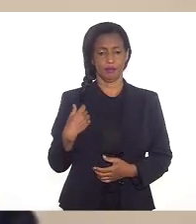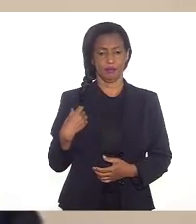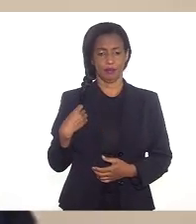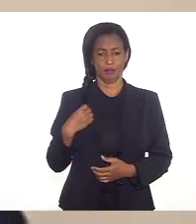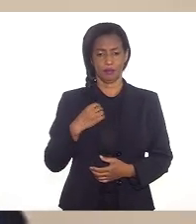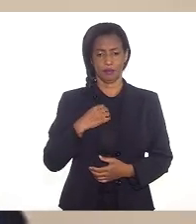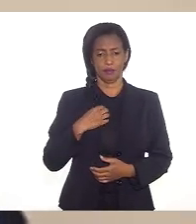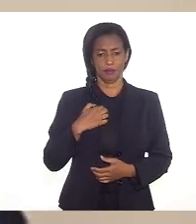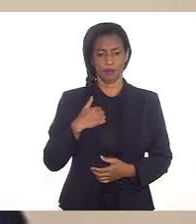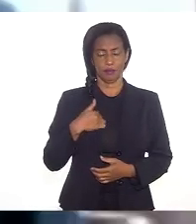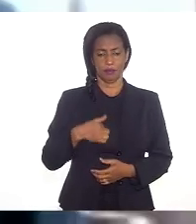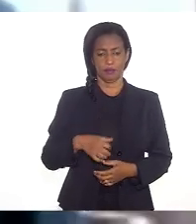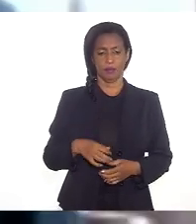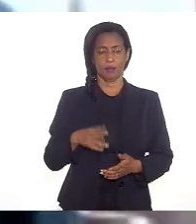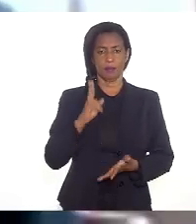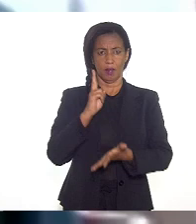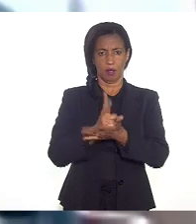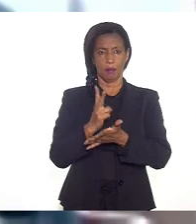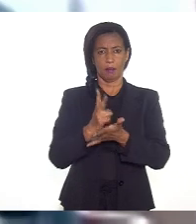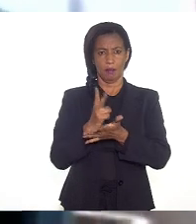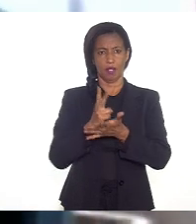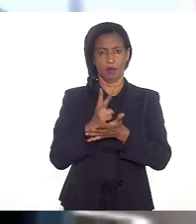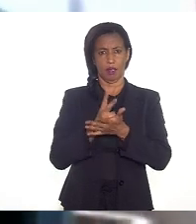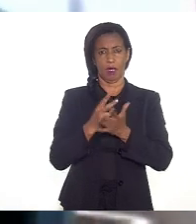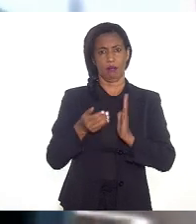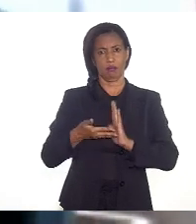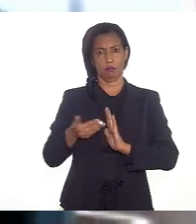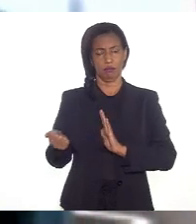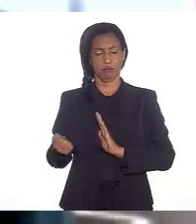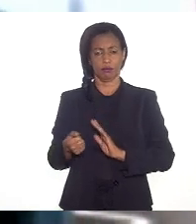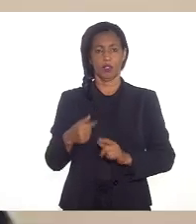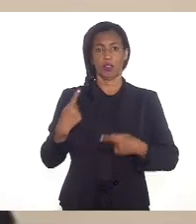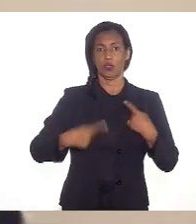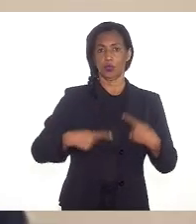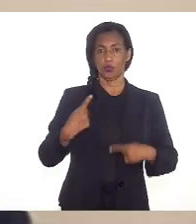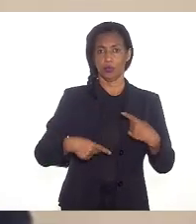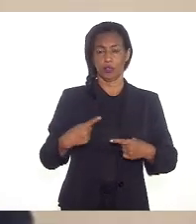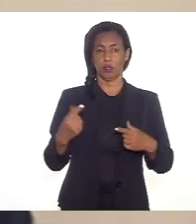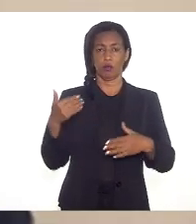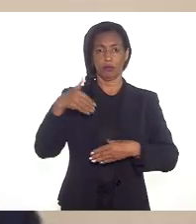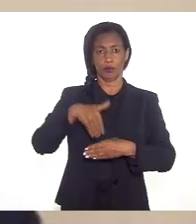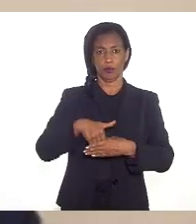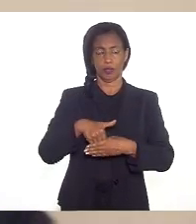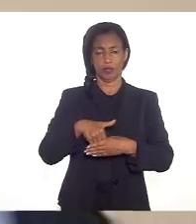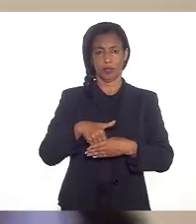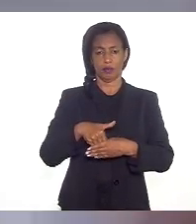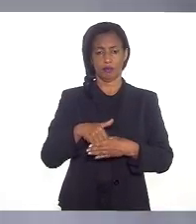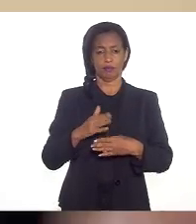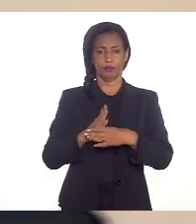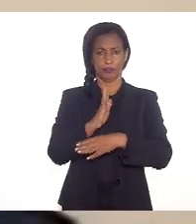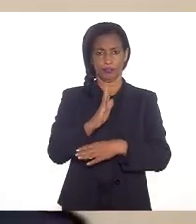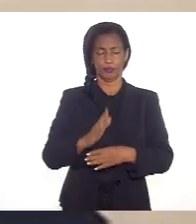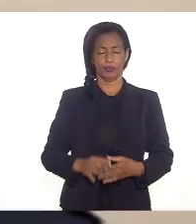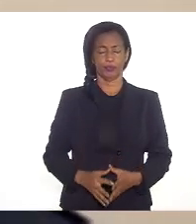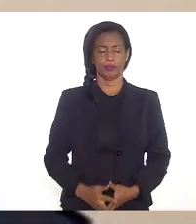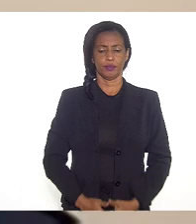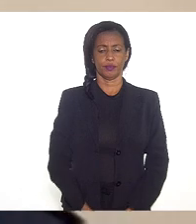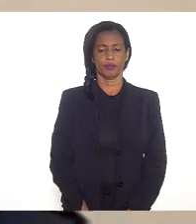mantém prejudicabilidade. Mantém o voto para prejudicabilidade. Em discussão, em votação,